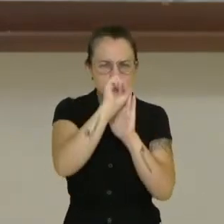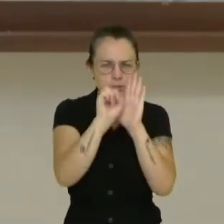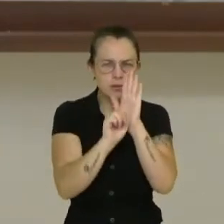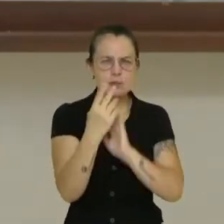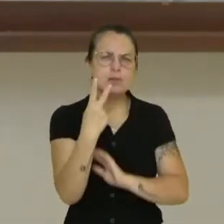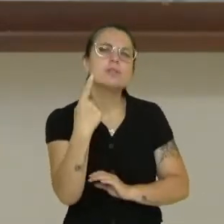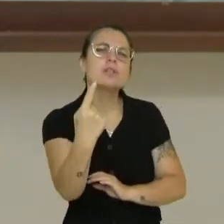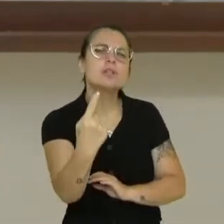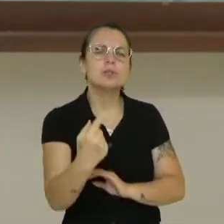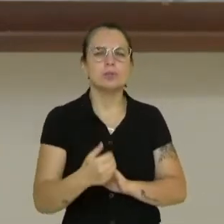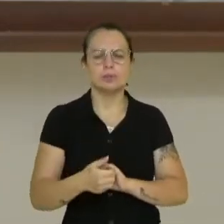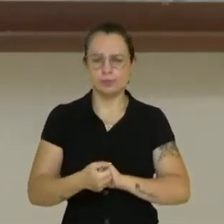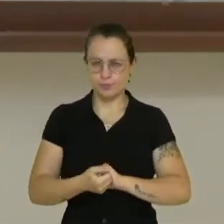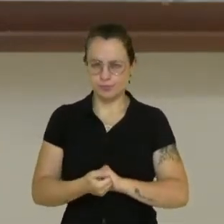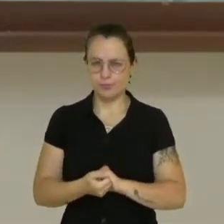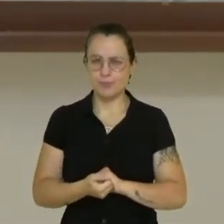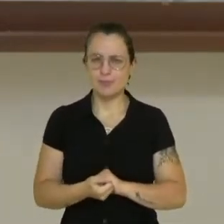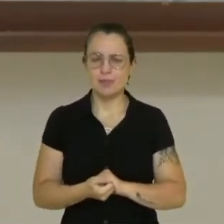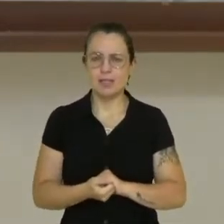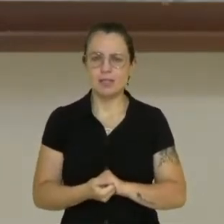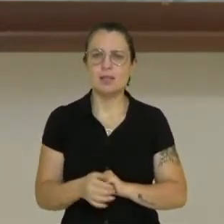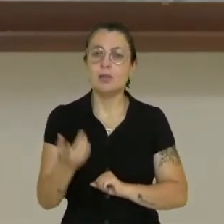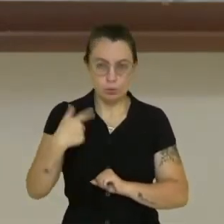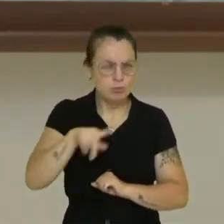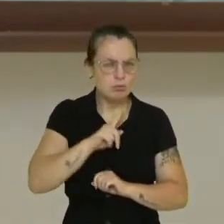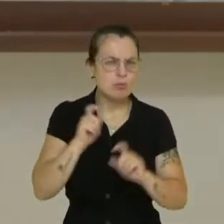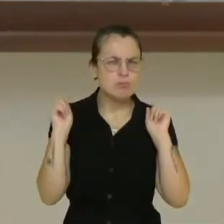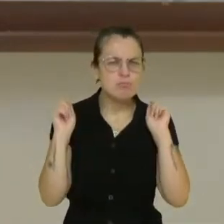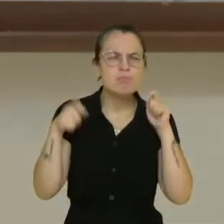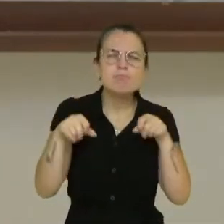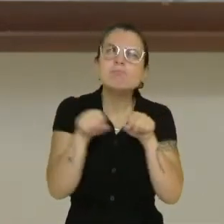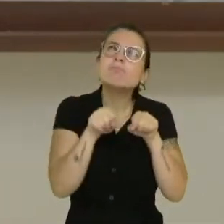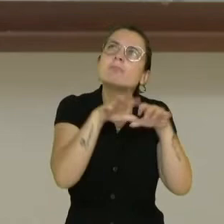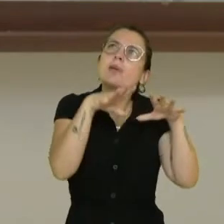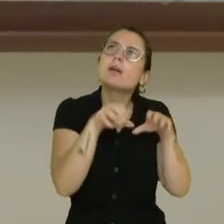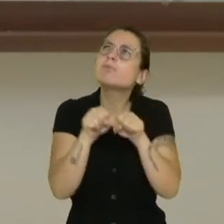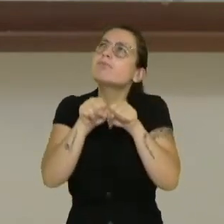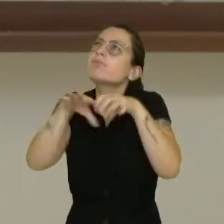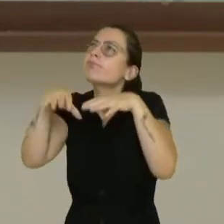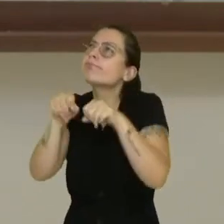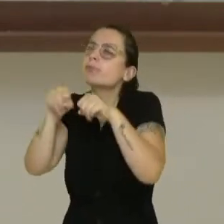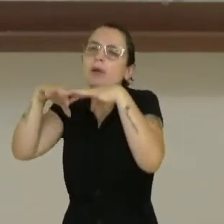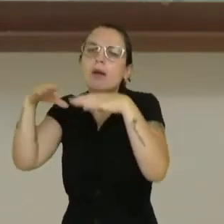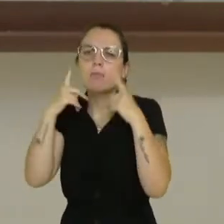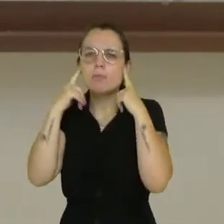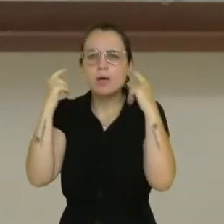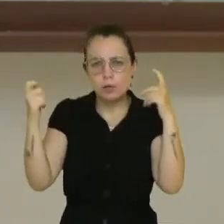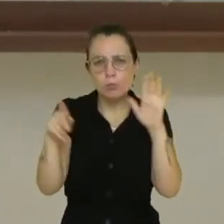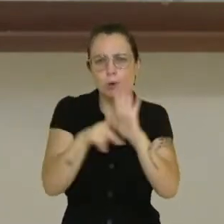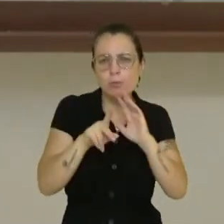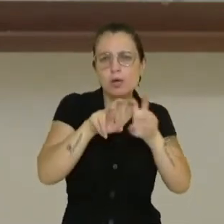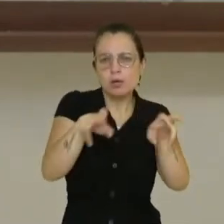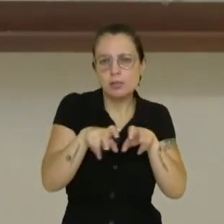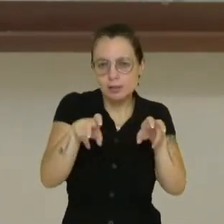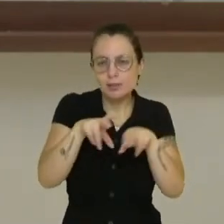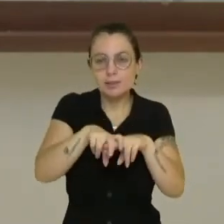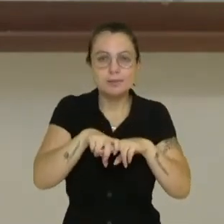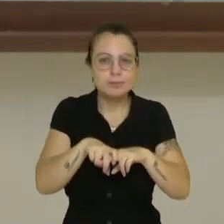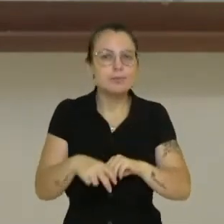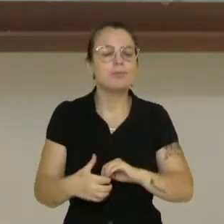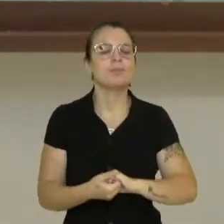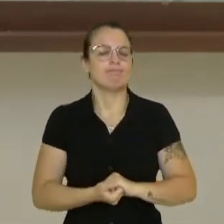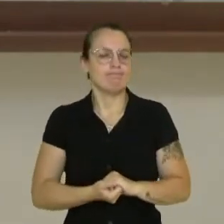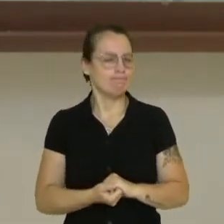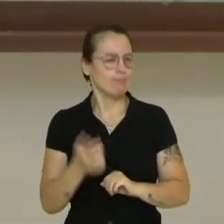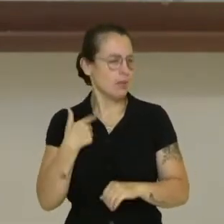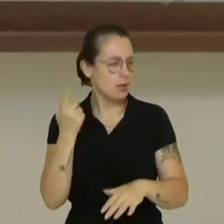temos tanta capacidade de produzir variados tipos de sons computadorizados, eu penso, como será a